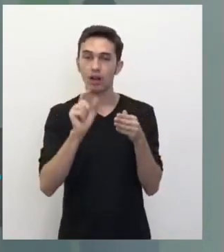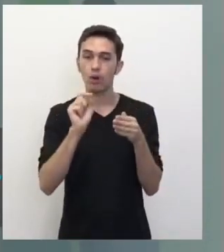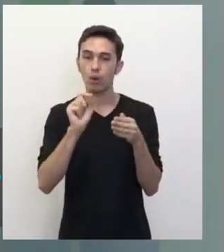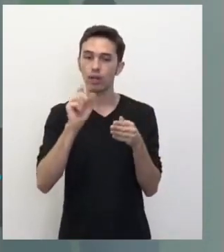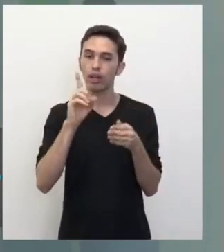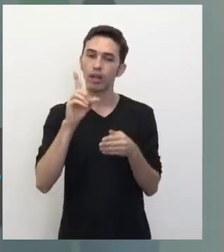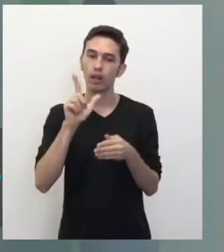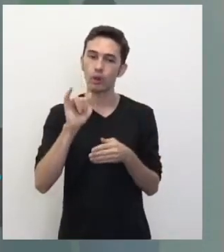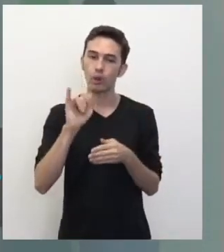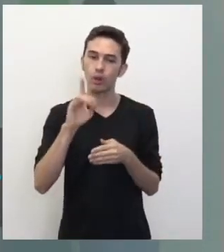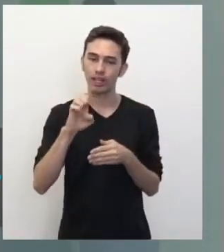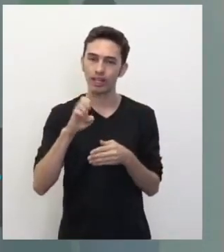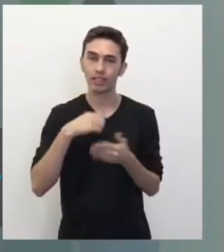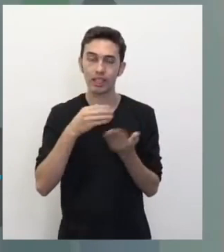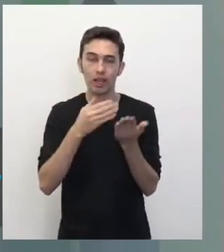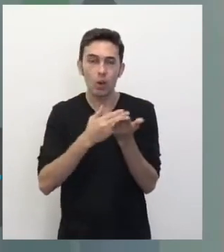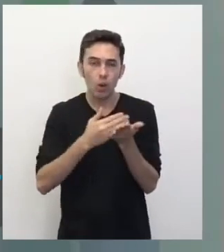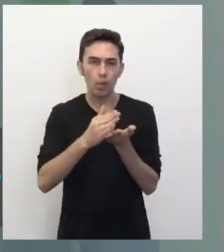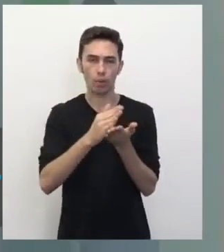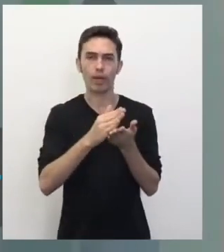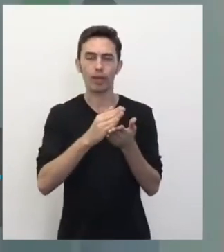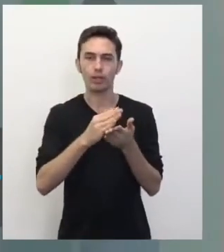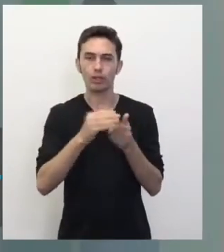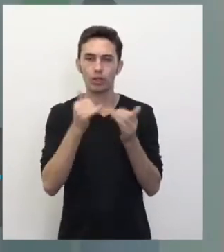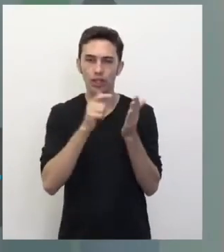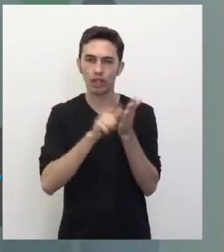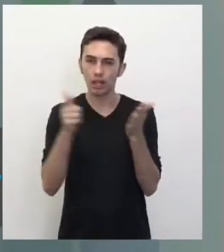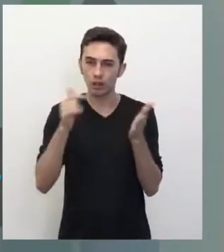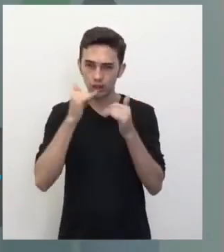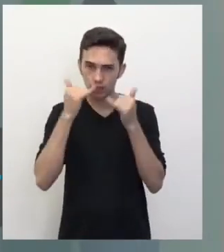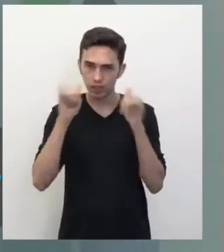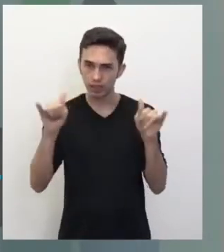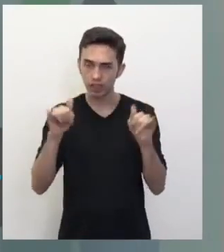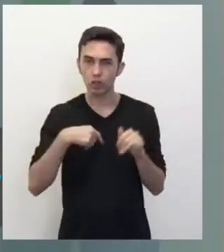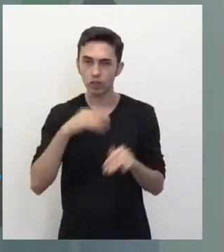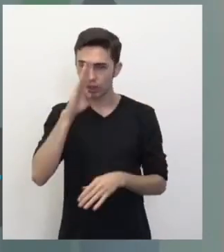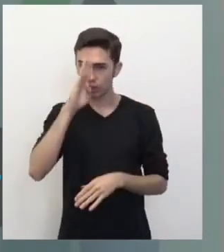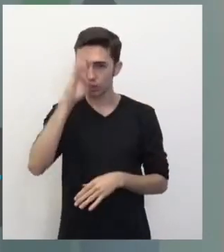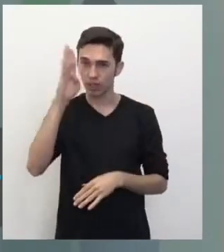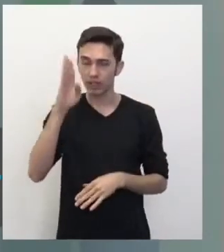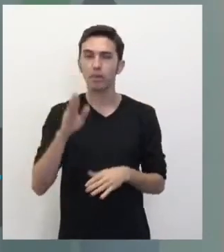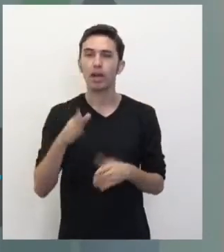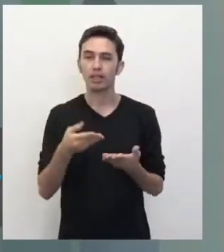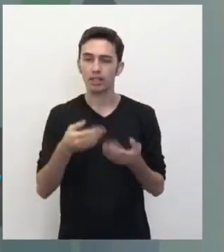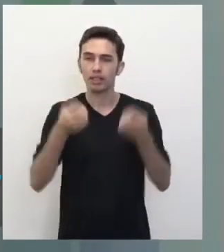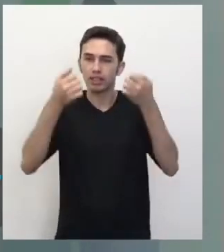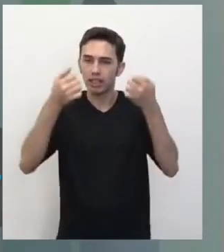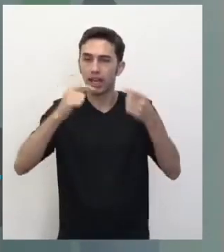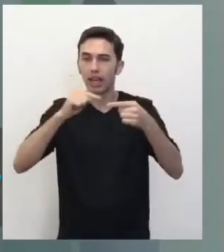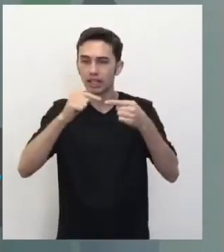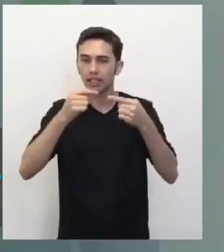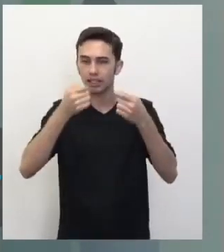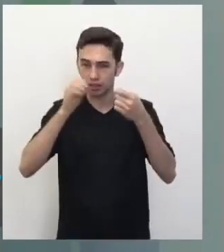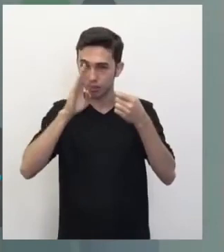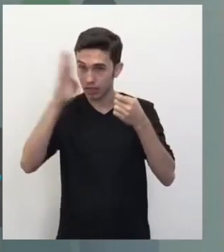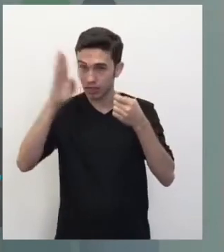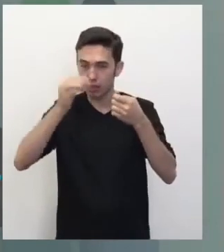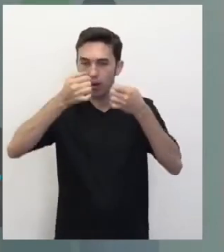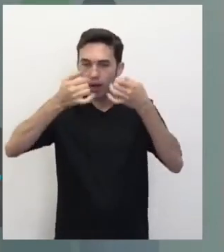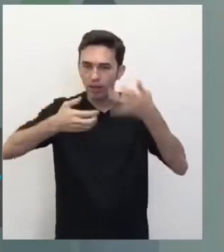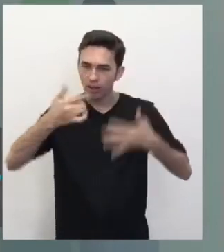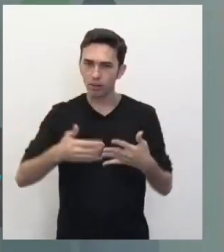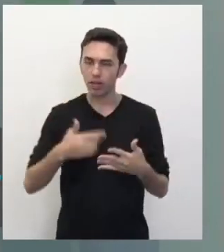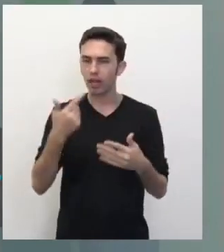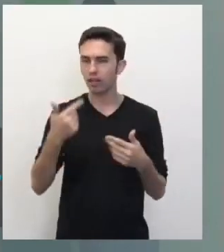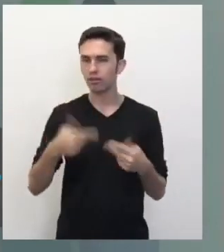lead, que é a introdução ali da nossa notícia, onde tem os pontos principais. E aí, a partir desses pontos que vai desenvolver aí a nossa